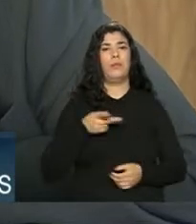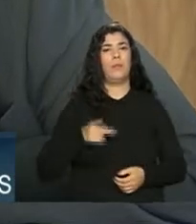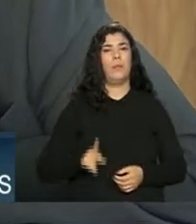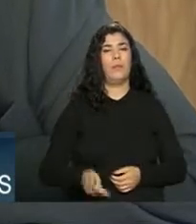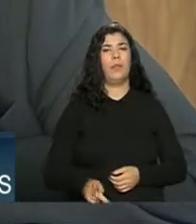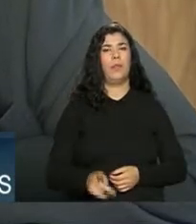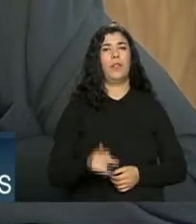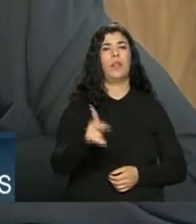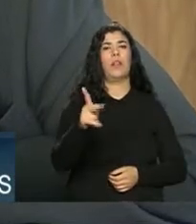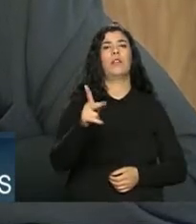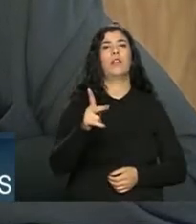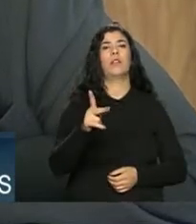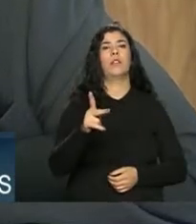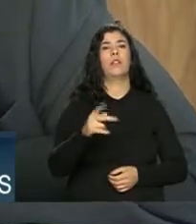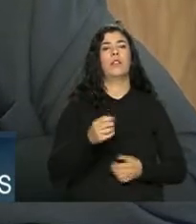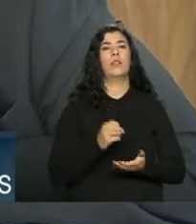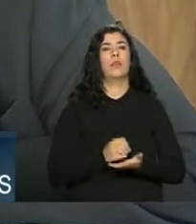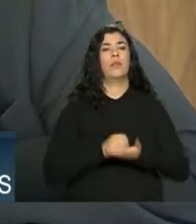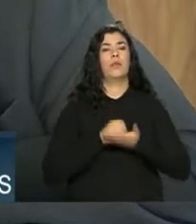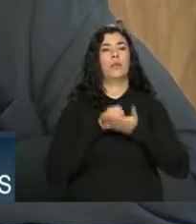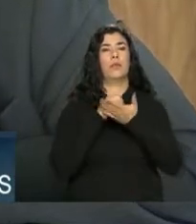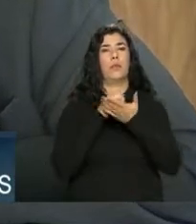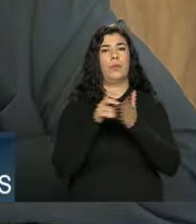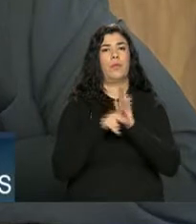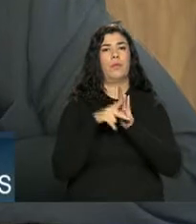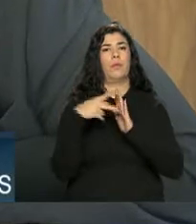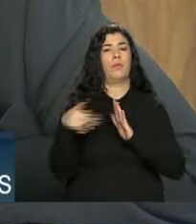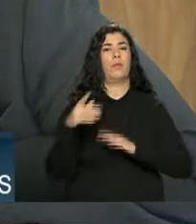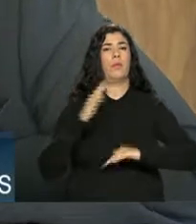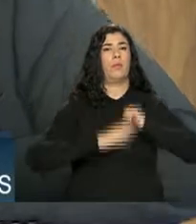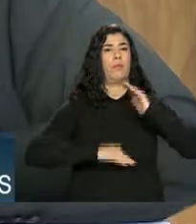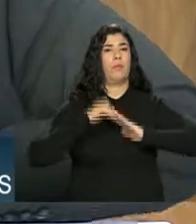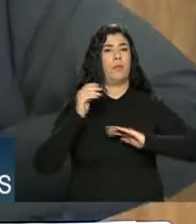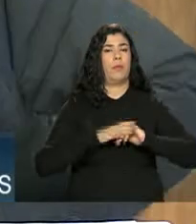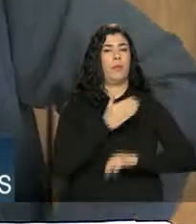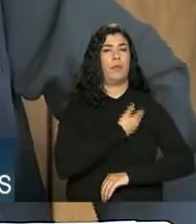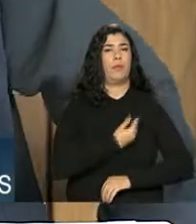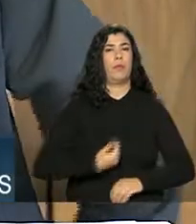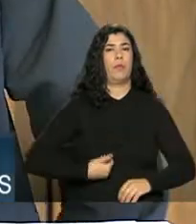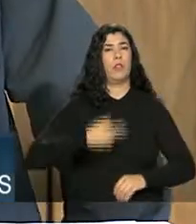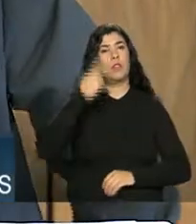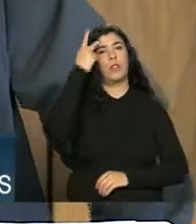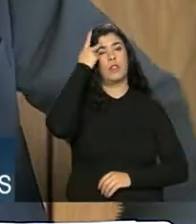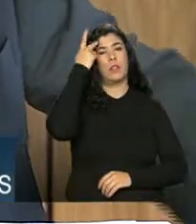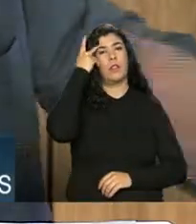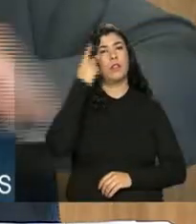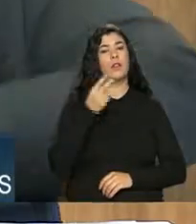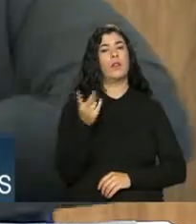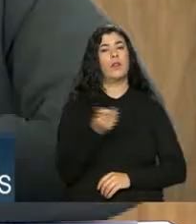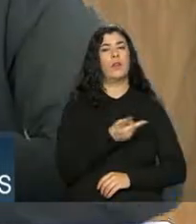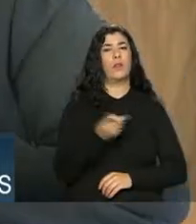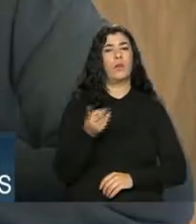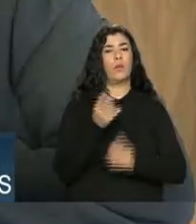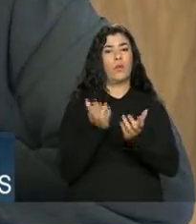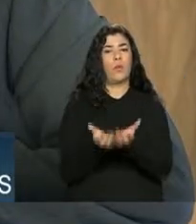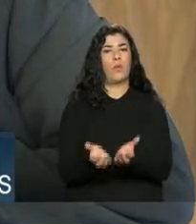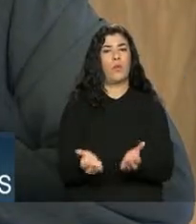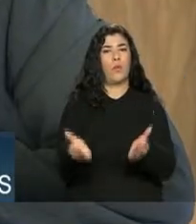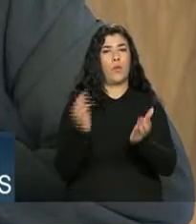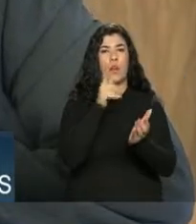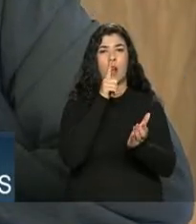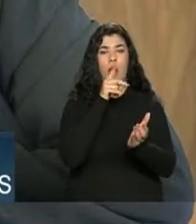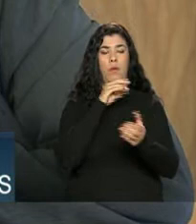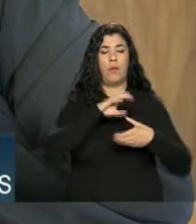como a continuidade da do apoio às obras do Grande São Paulo em especial duas estações de reuso e que nós estamos